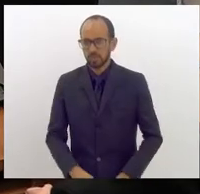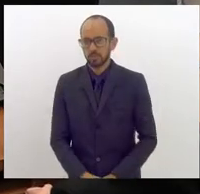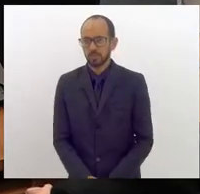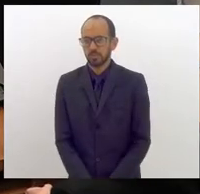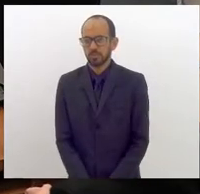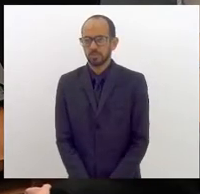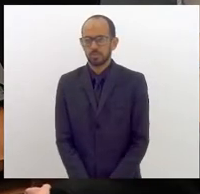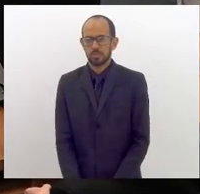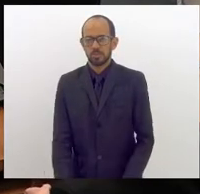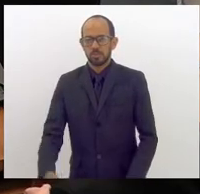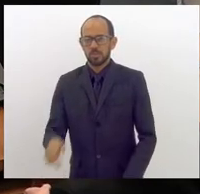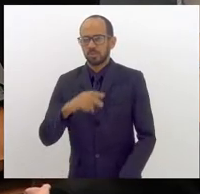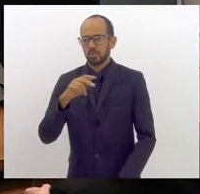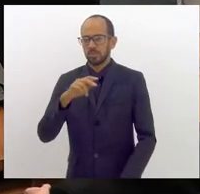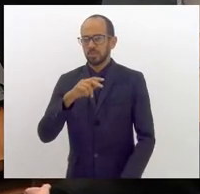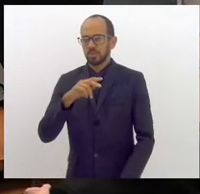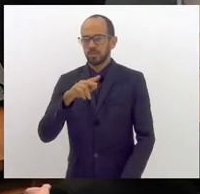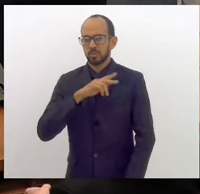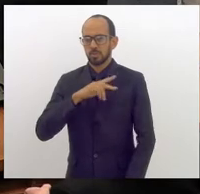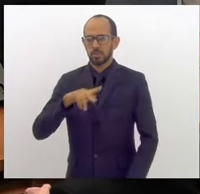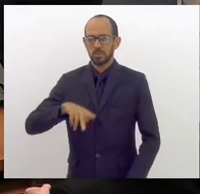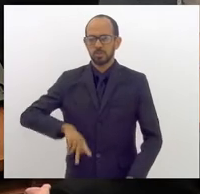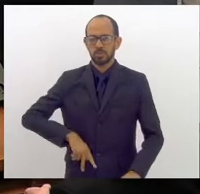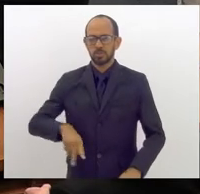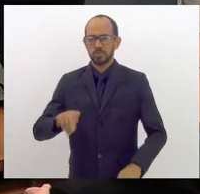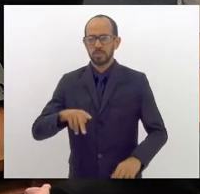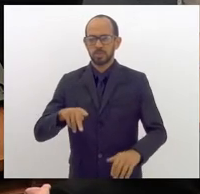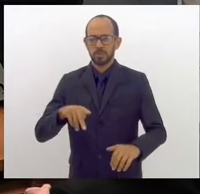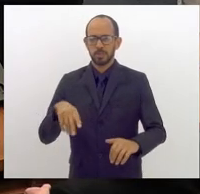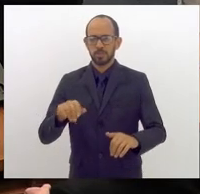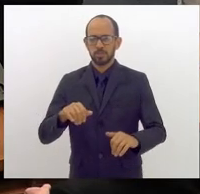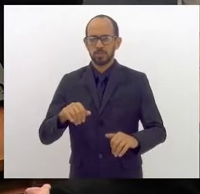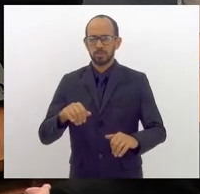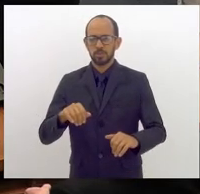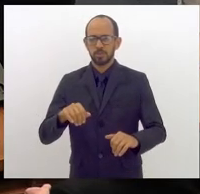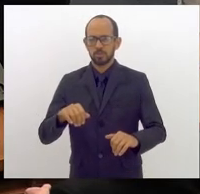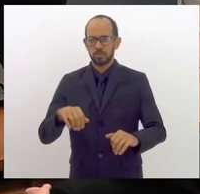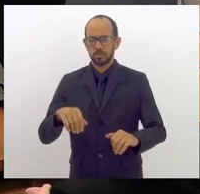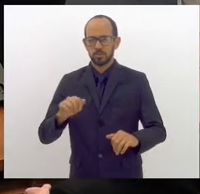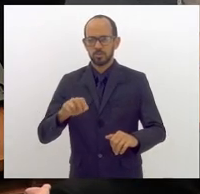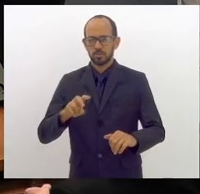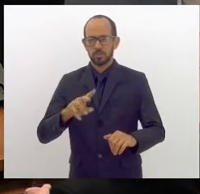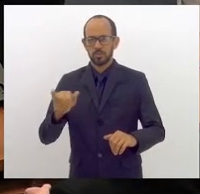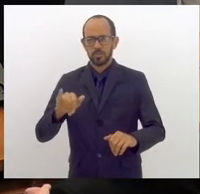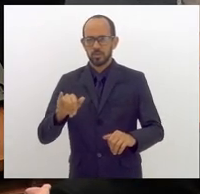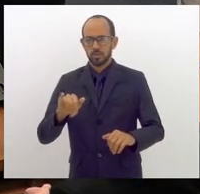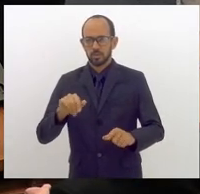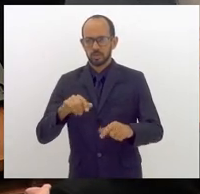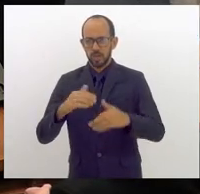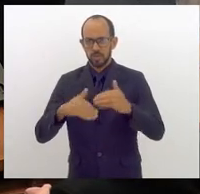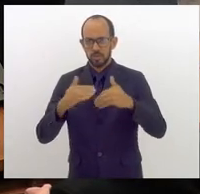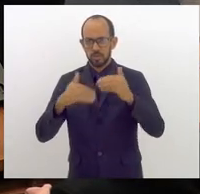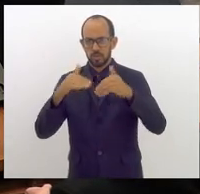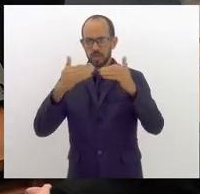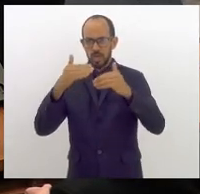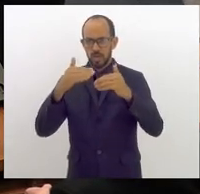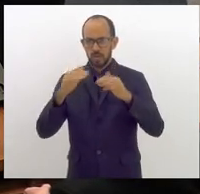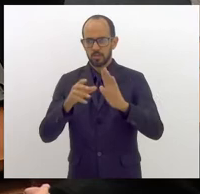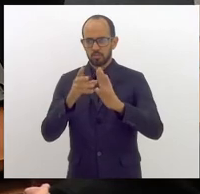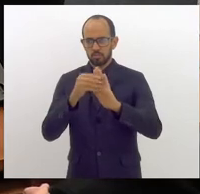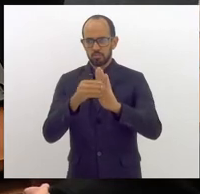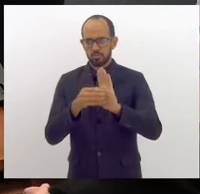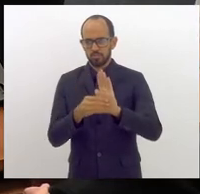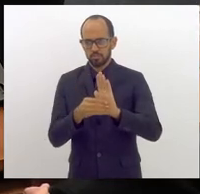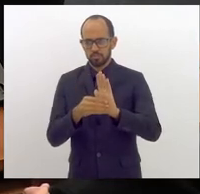presidência vai e quando a gente trata do texto vamos avançar na pauta eu retomo